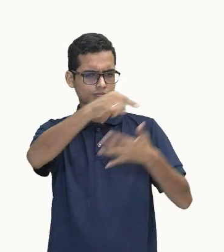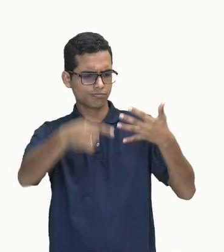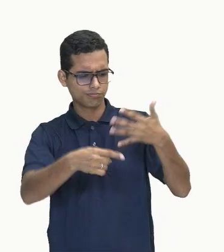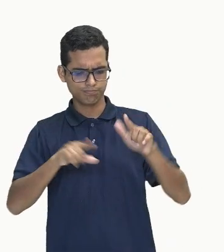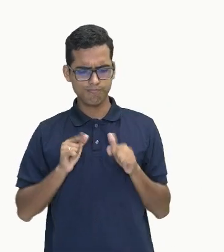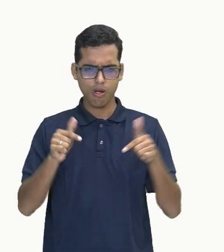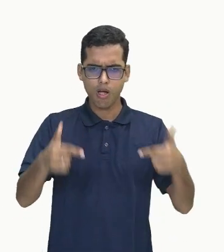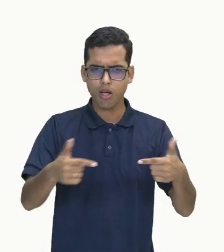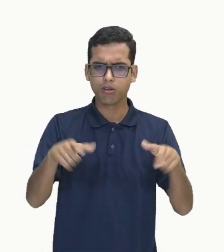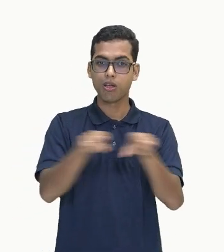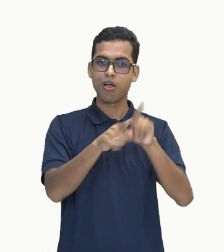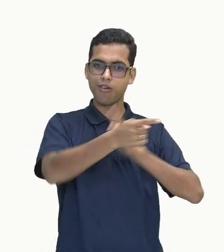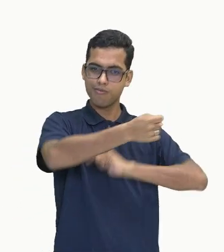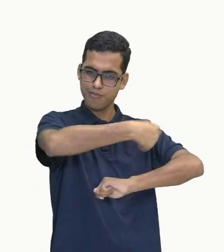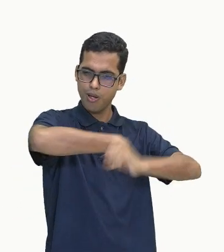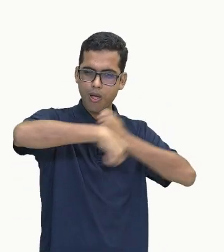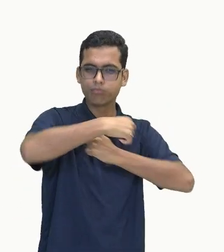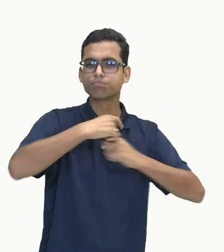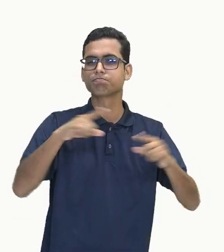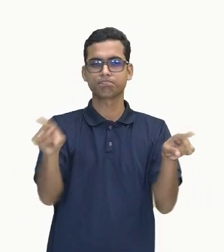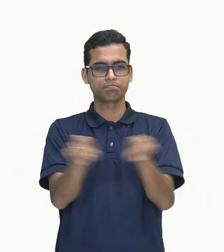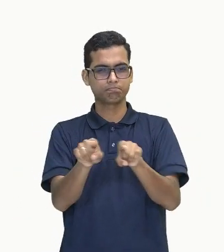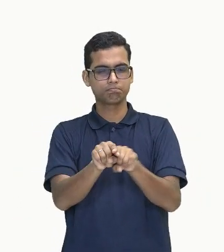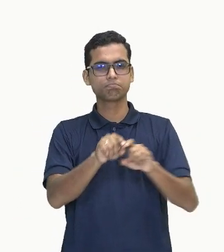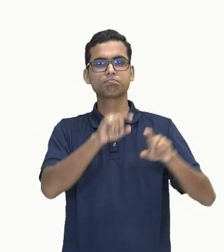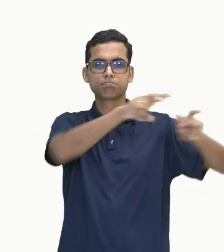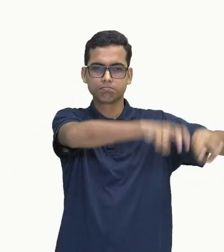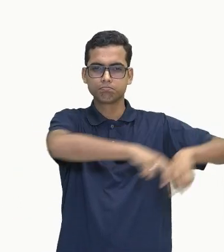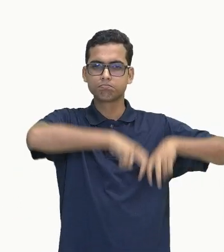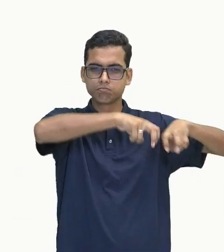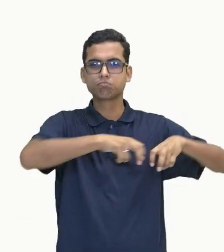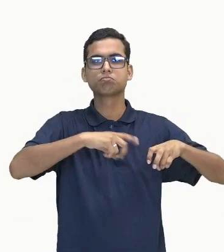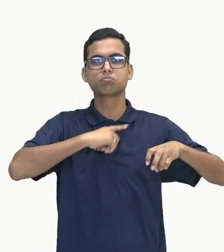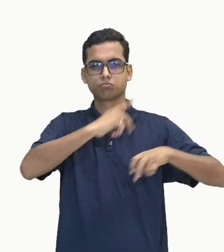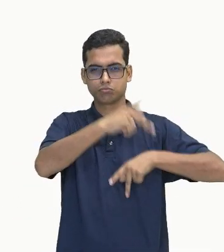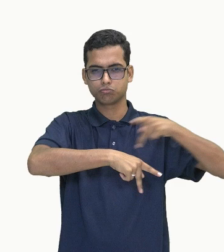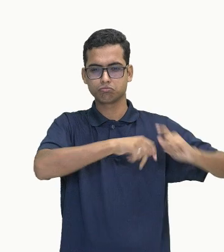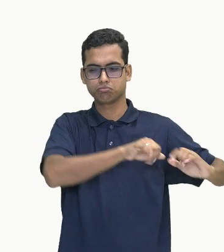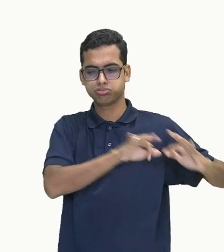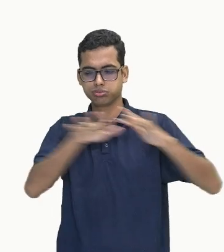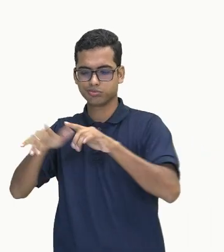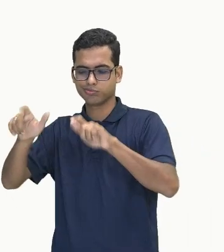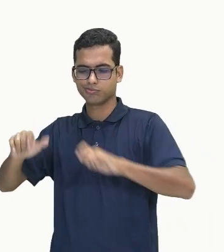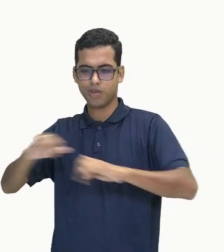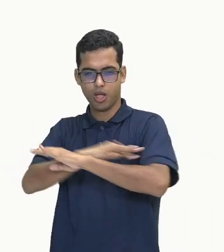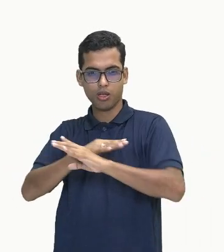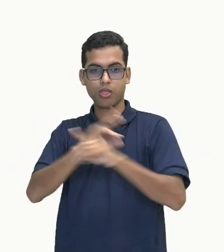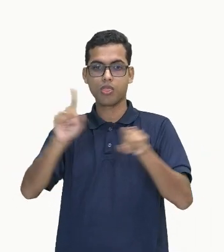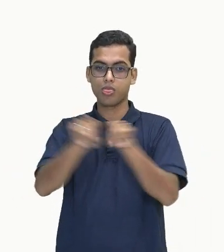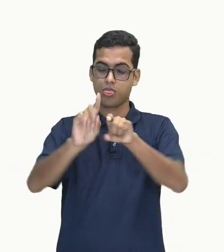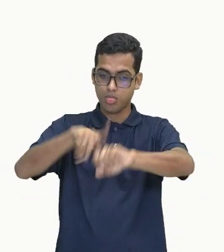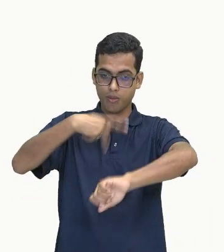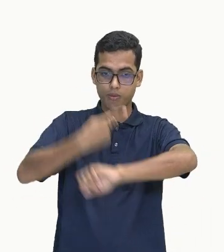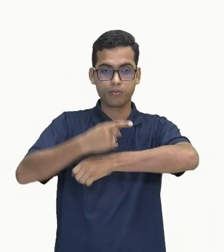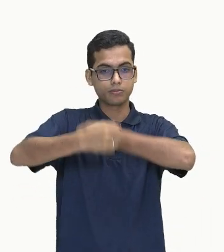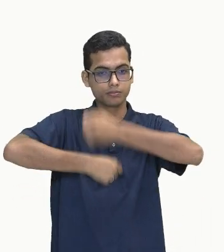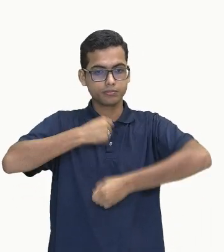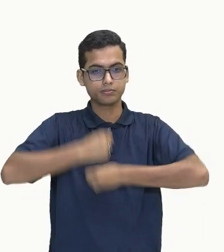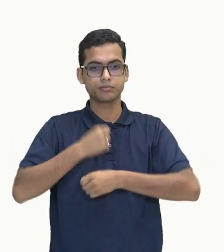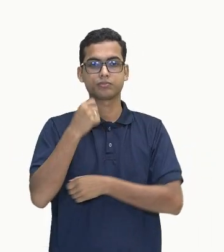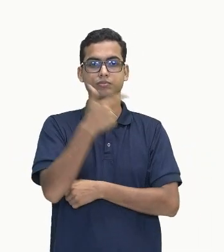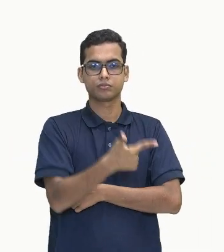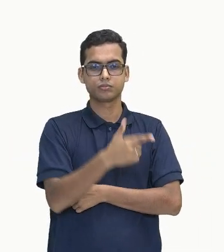atividades econômicas, aí o êxodo rural. E em 2006, o mundo ele ultrapassou a marca aí de